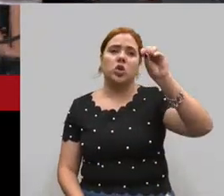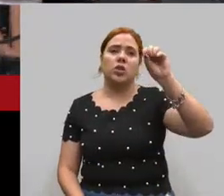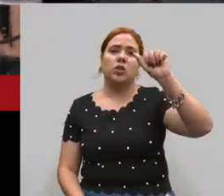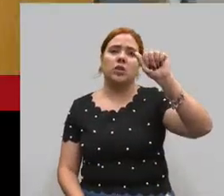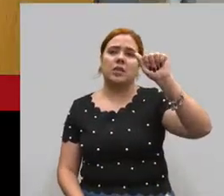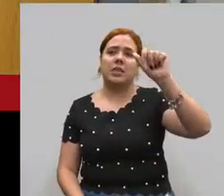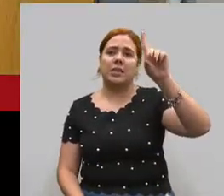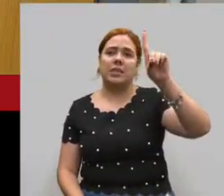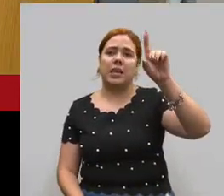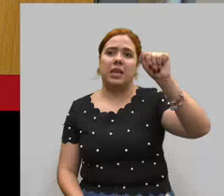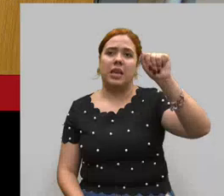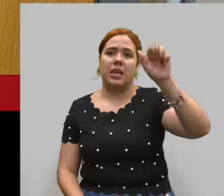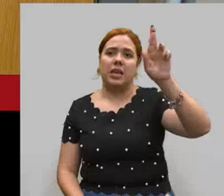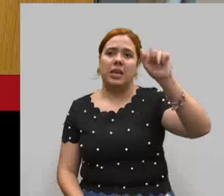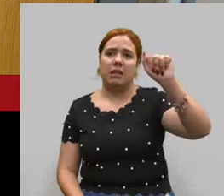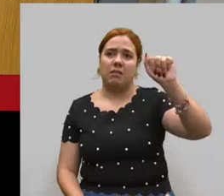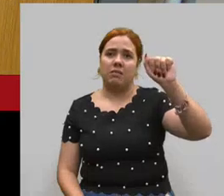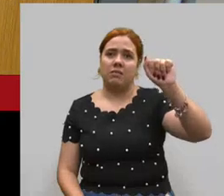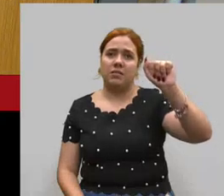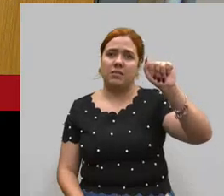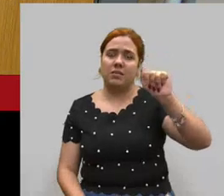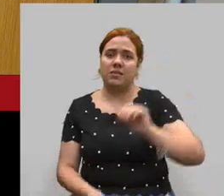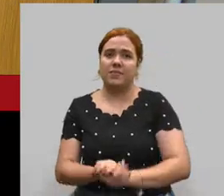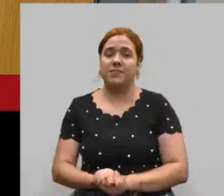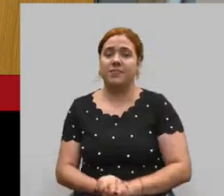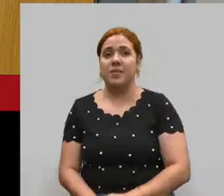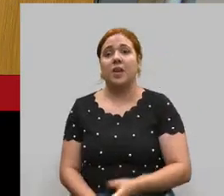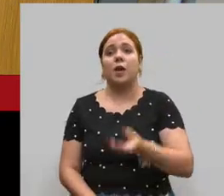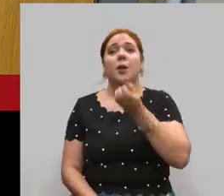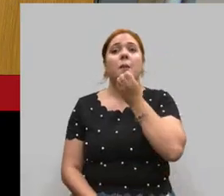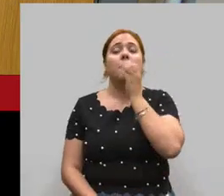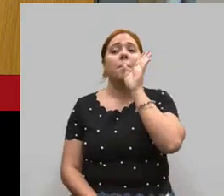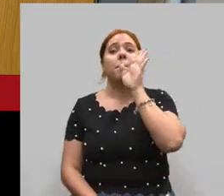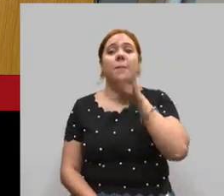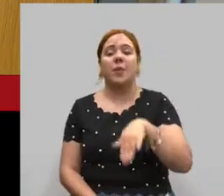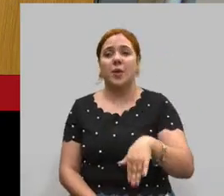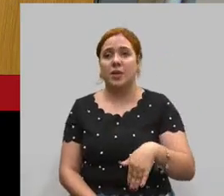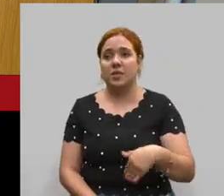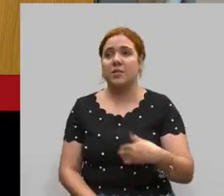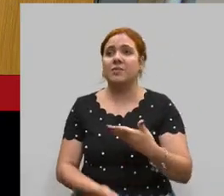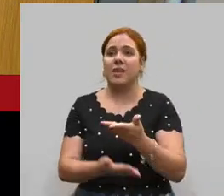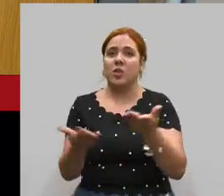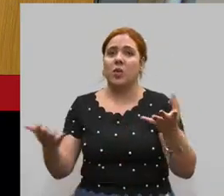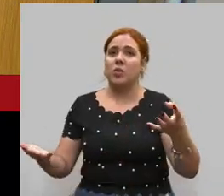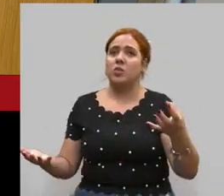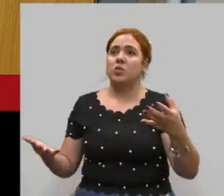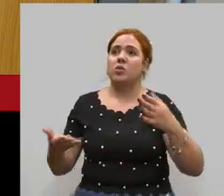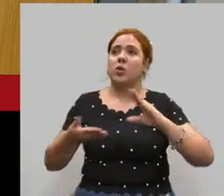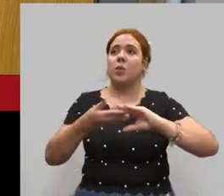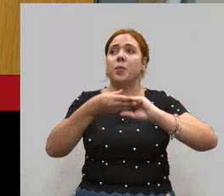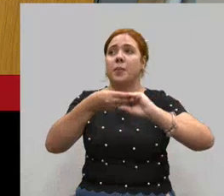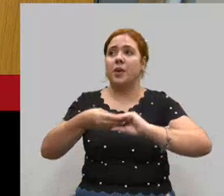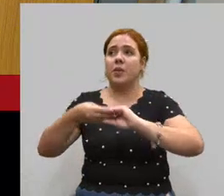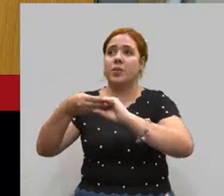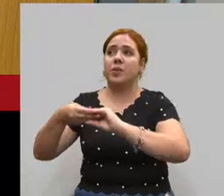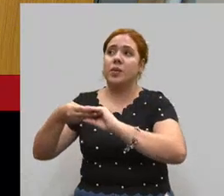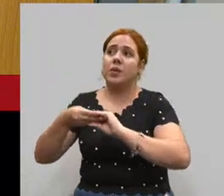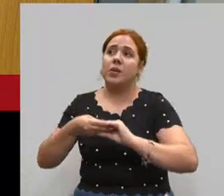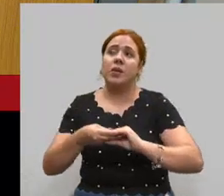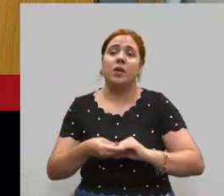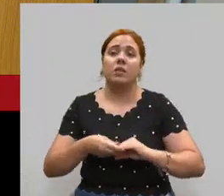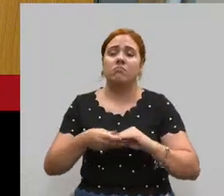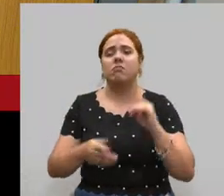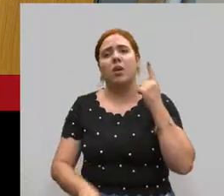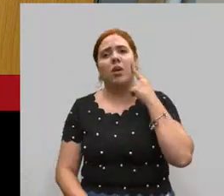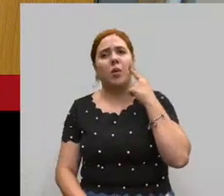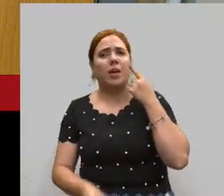Floriano favor Boa tarde todos sintam-se cumprimentados né pra gente não delongar muito eu escutei a naara